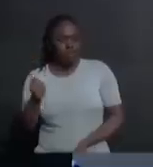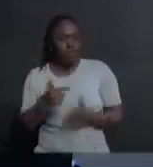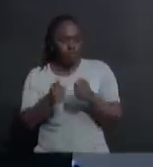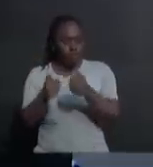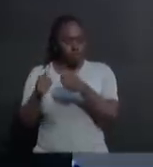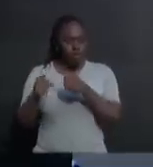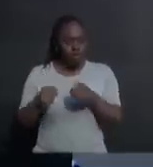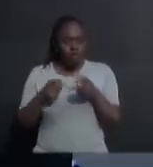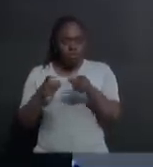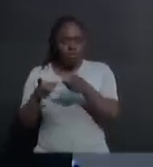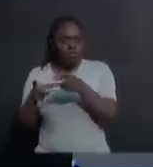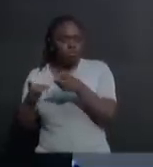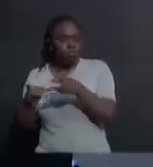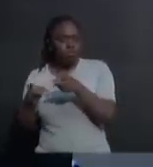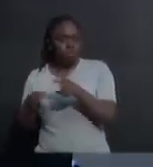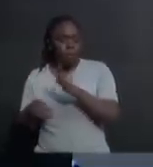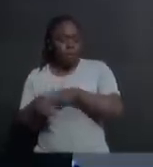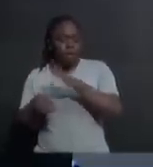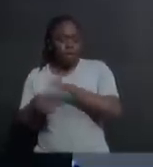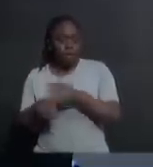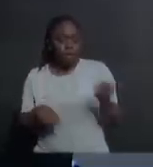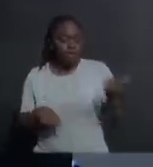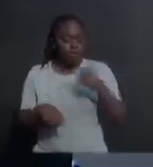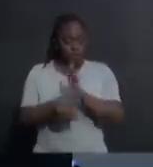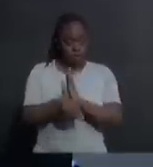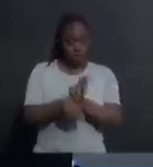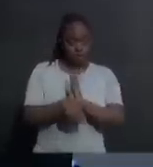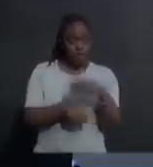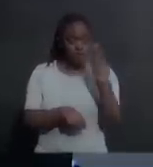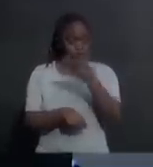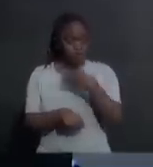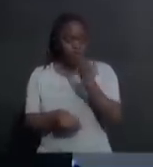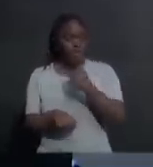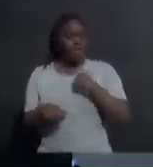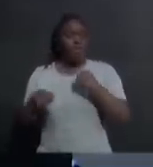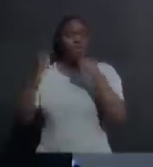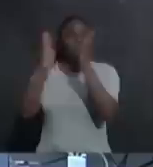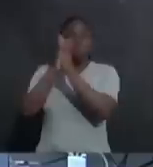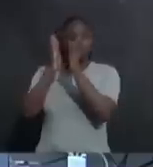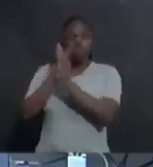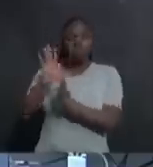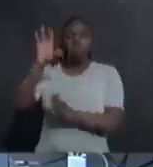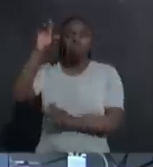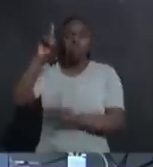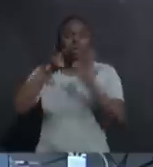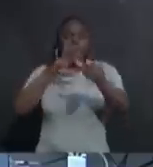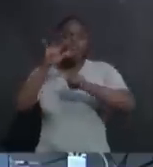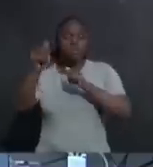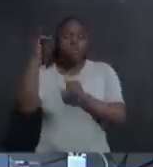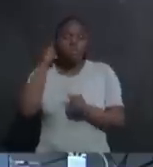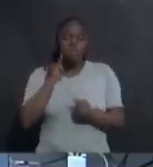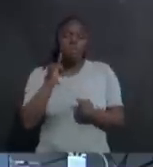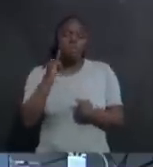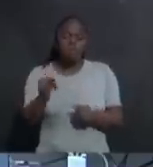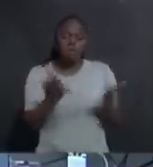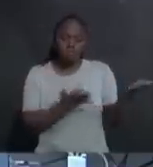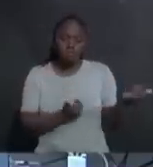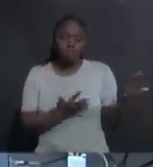que os filmes e as músicas? Eu estou pedindo a Deus para levantar alguns adolescentes cheios do Espírito Santo, profeta, para criar